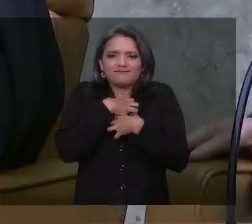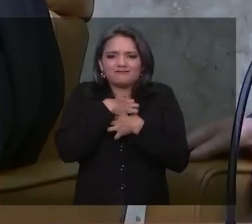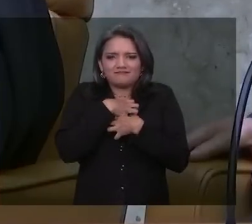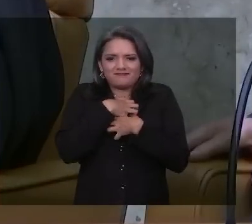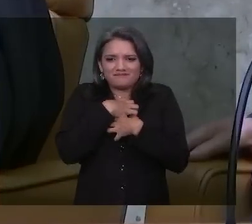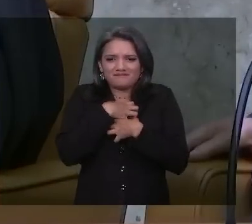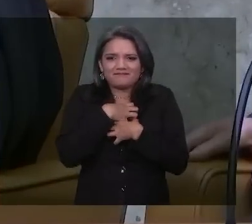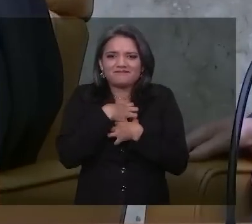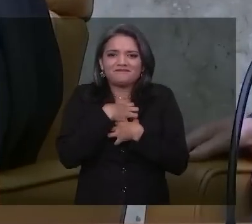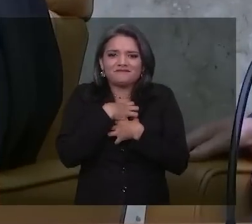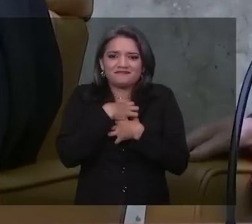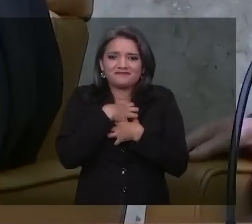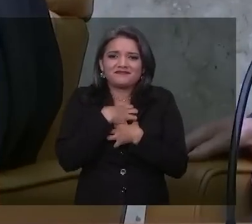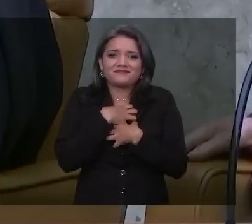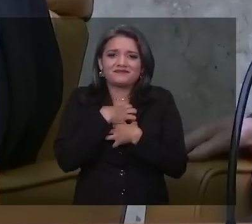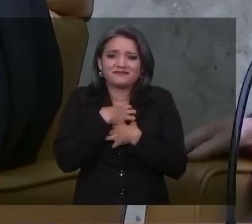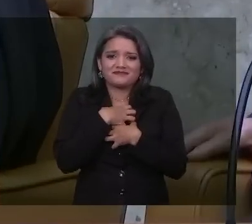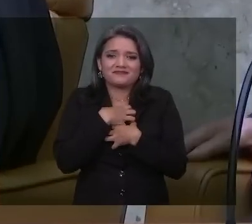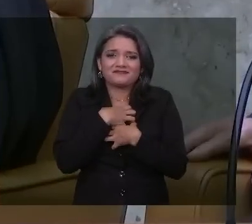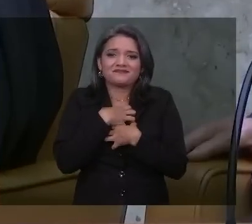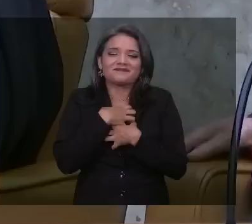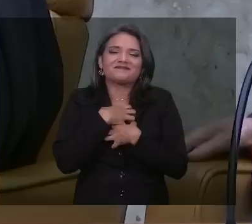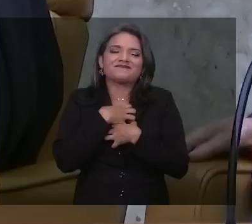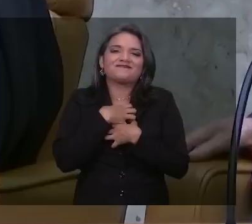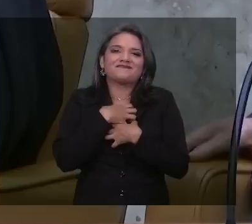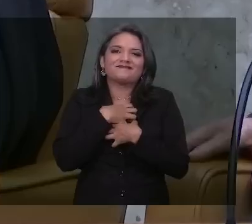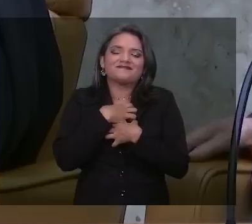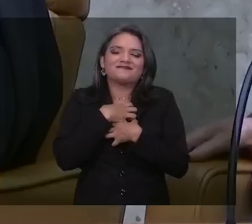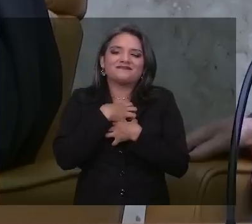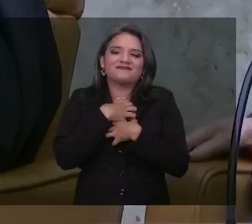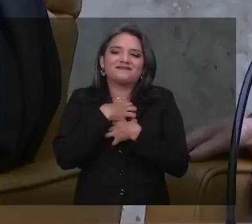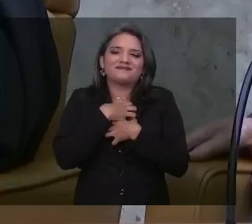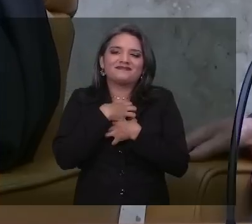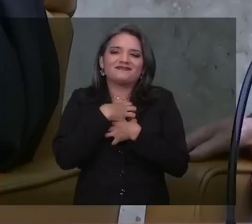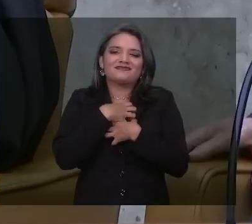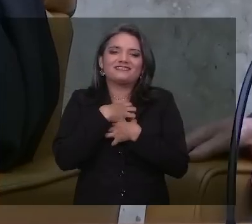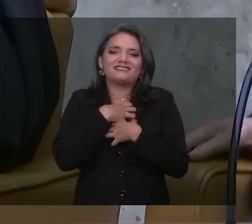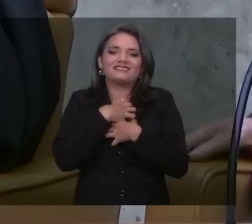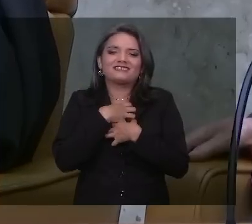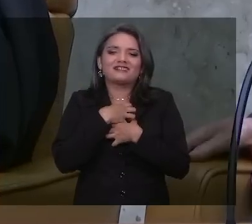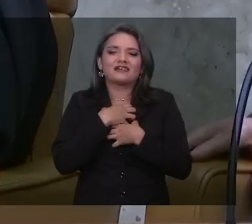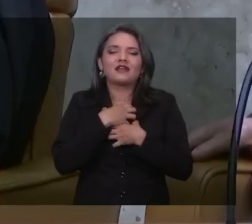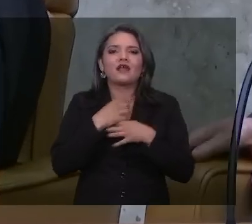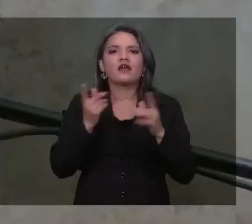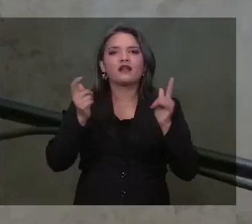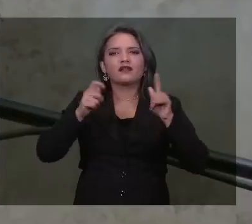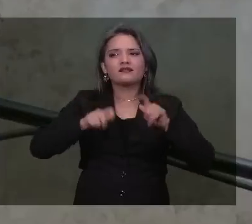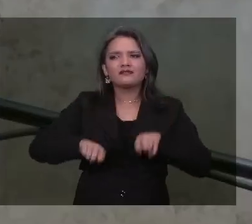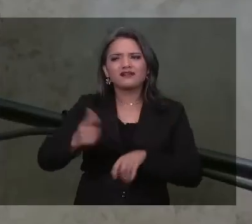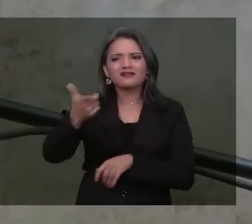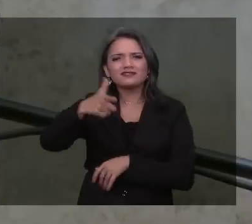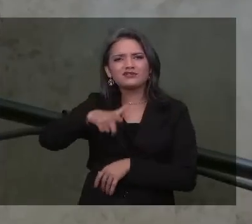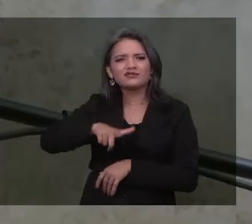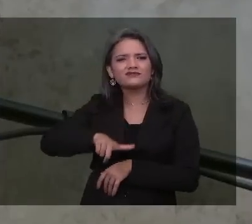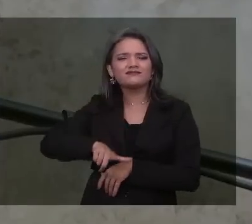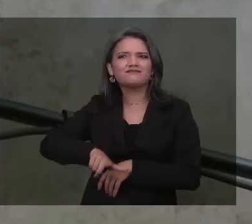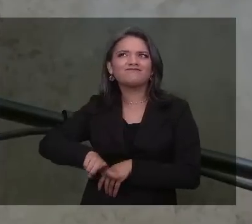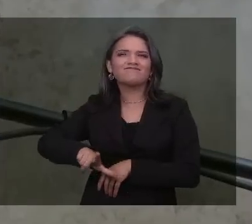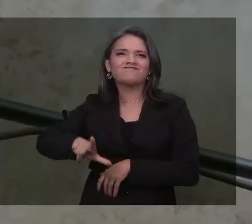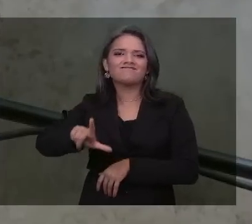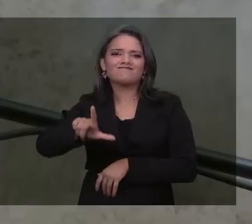e bota no corpo uma outra vez.